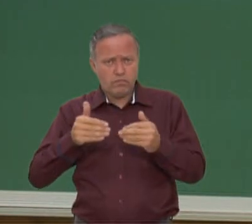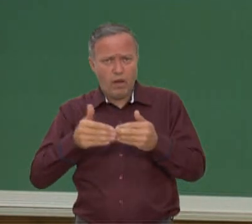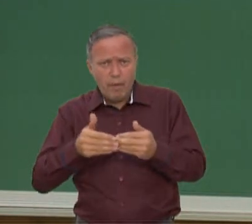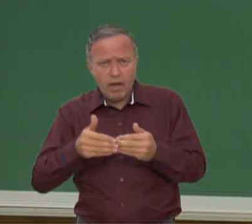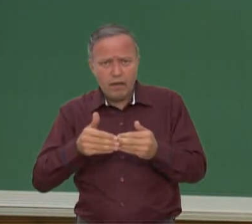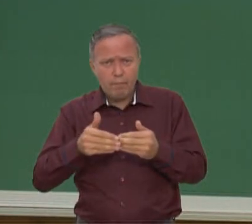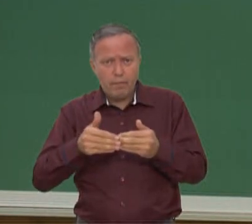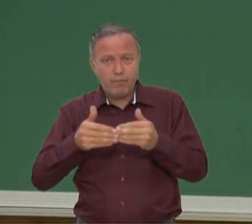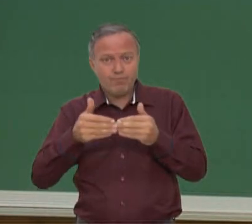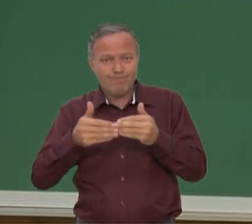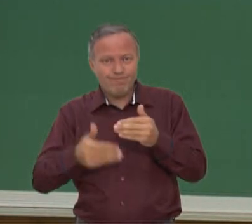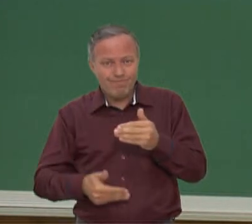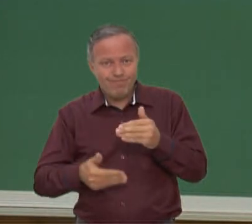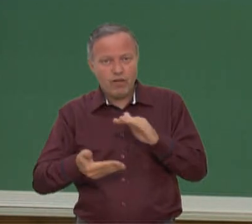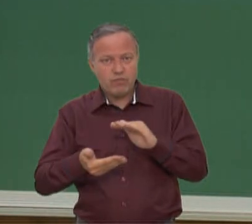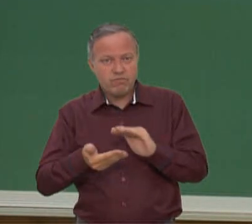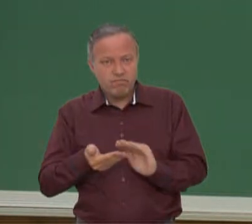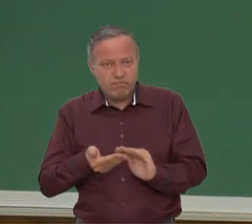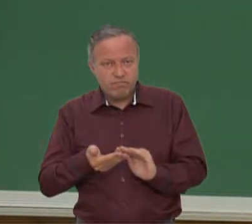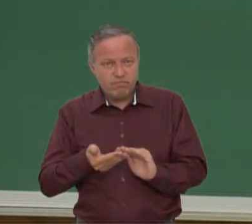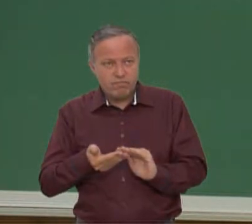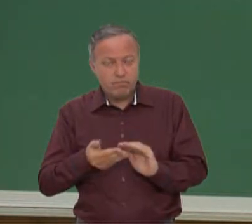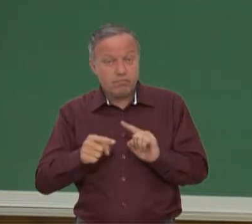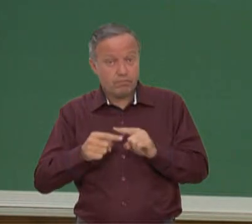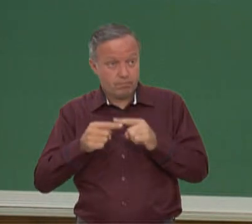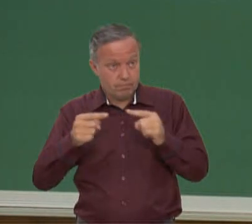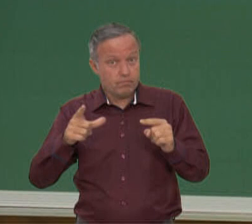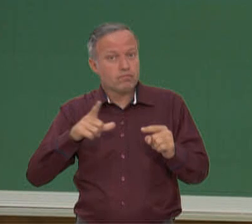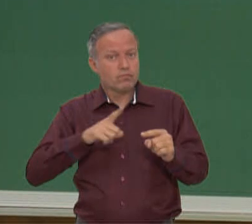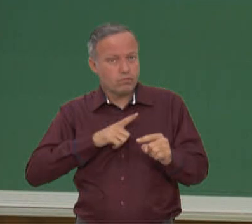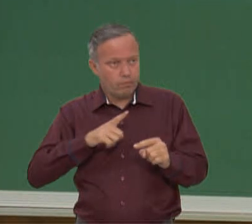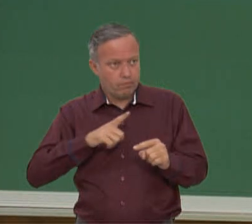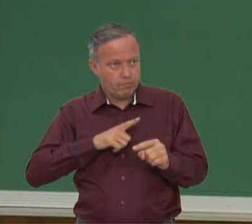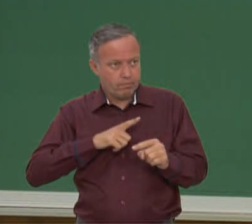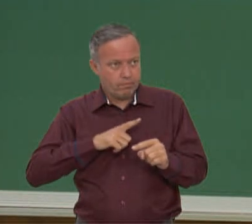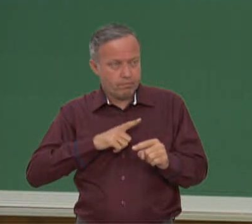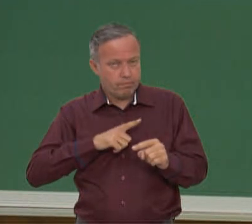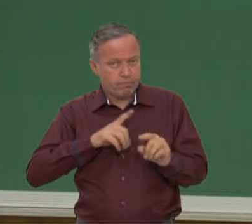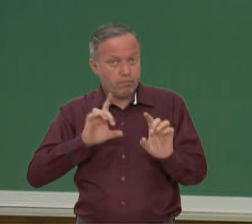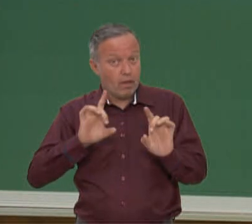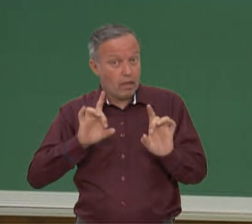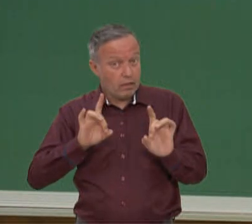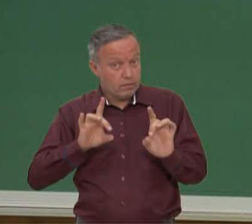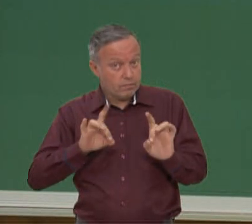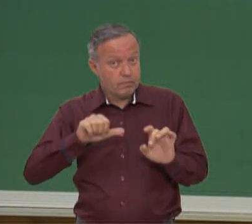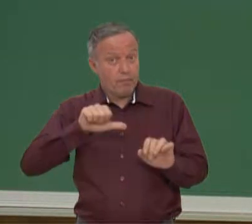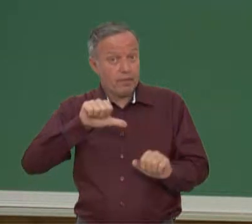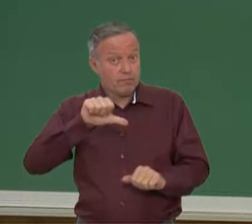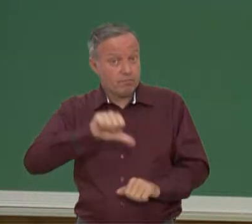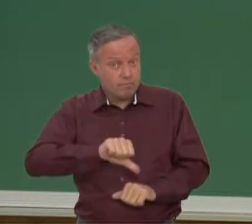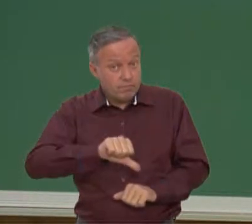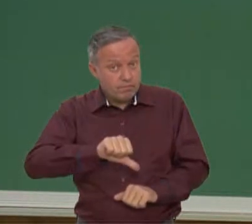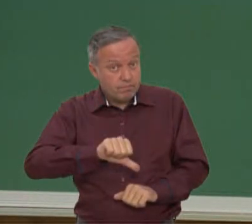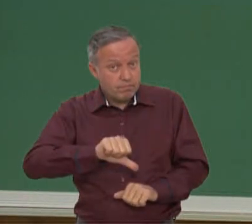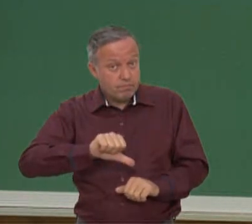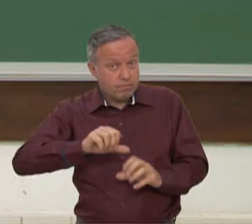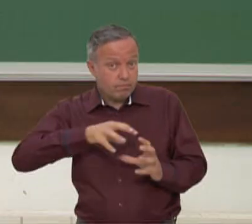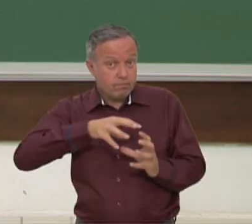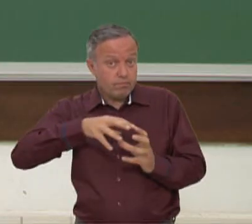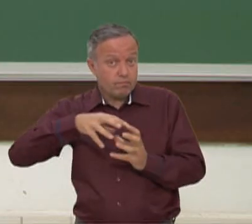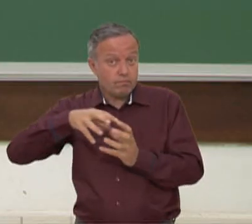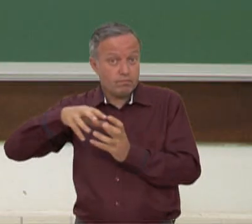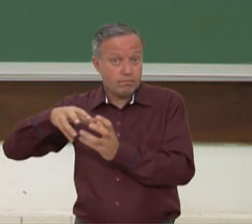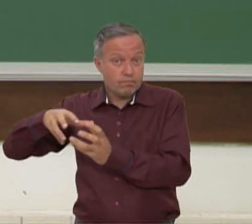acabam diminuindo. Porém, nós temos também aspectos negativos da globalização, né? Por